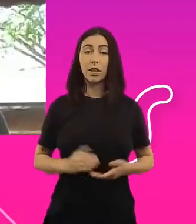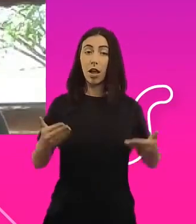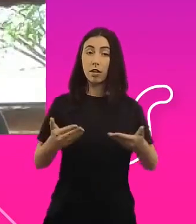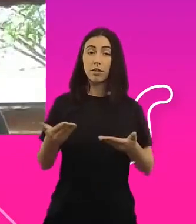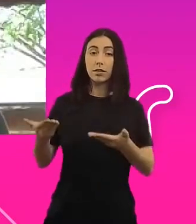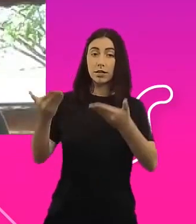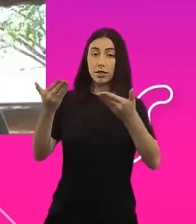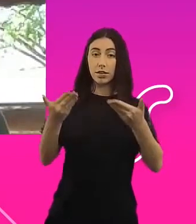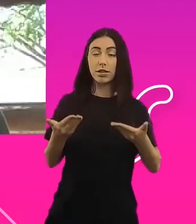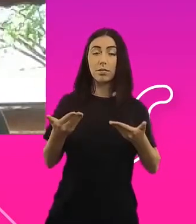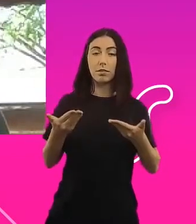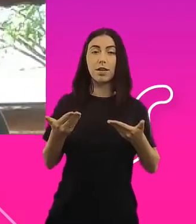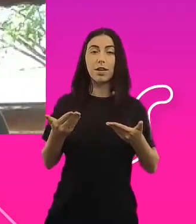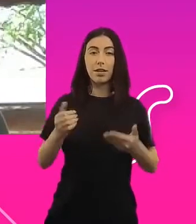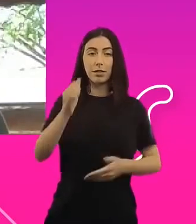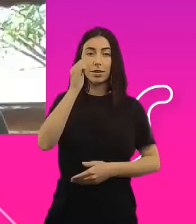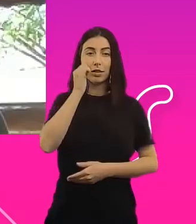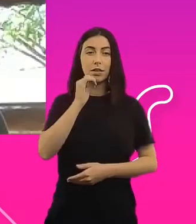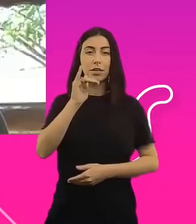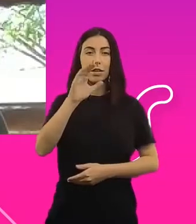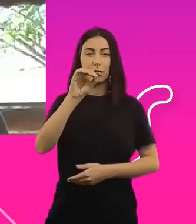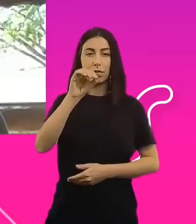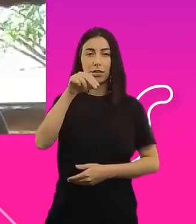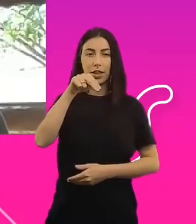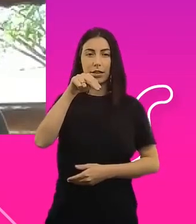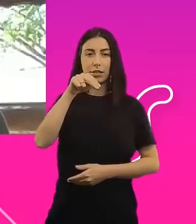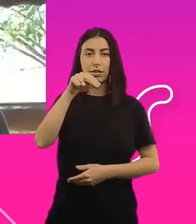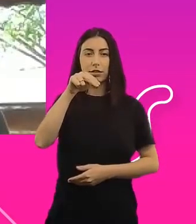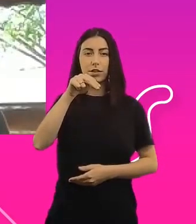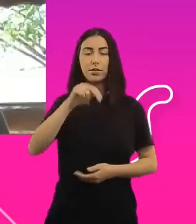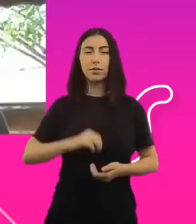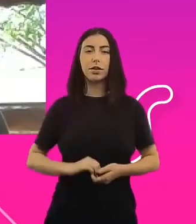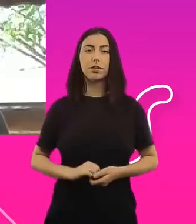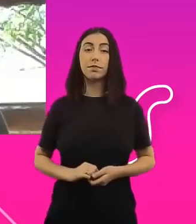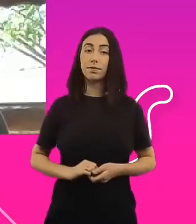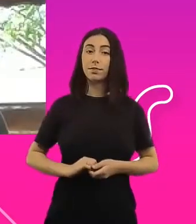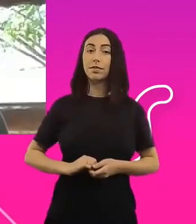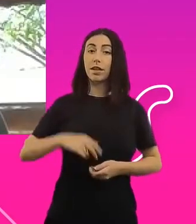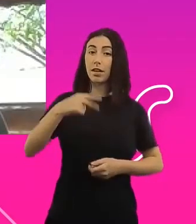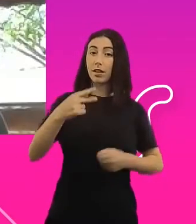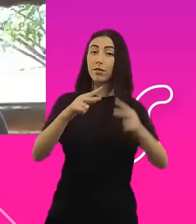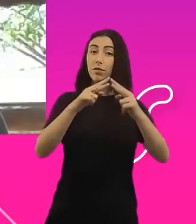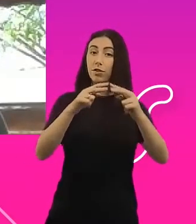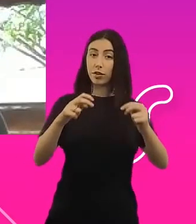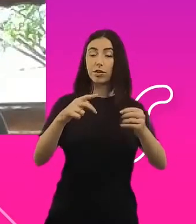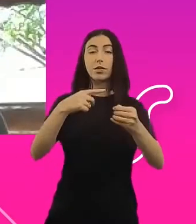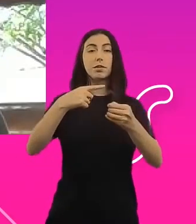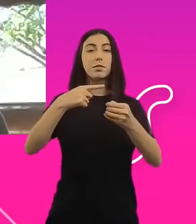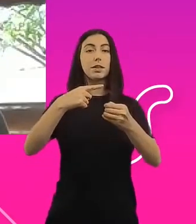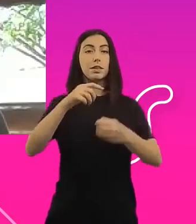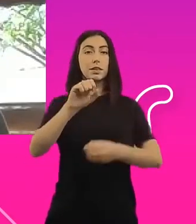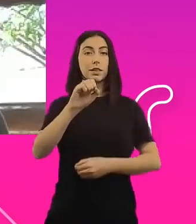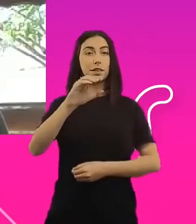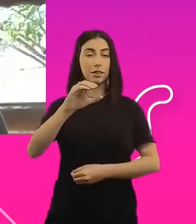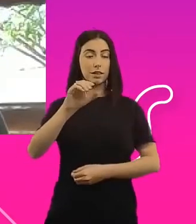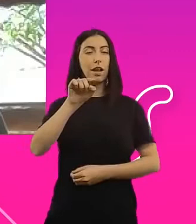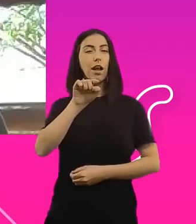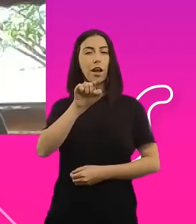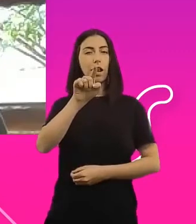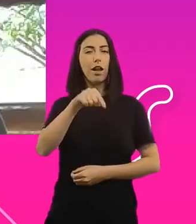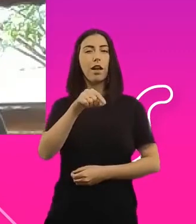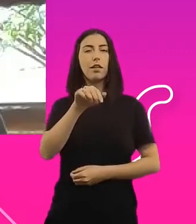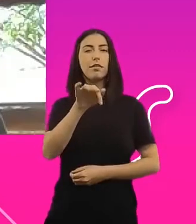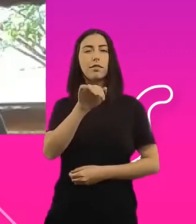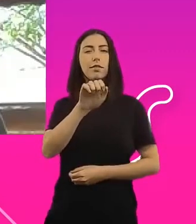Comunitária da Grande Florianópolis, Santa Catarina. Ela é International Fellow on Civil Society and Community Philanthropy da